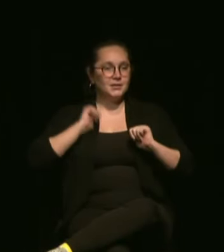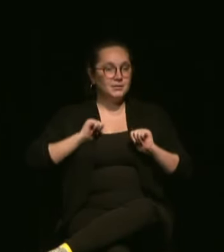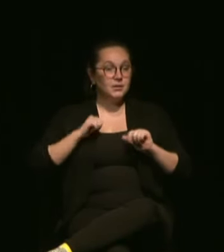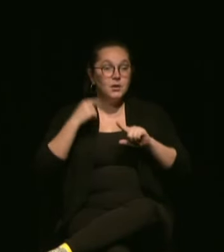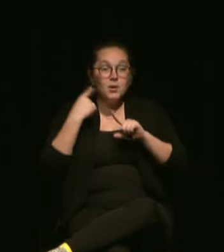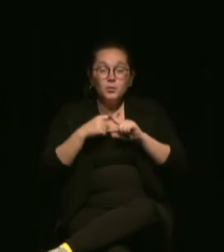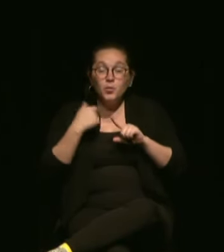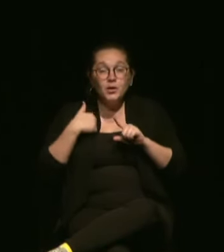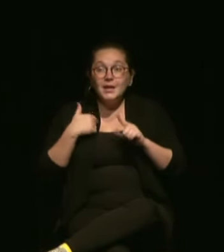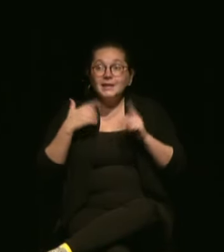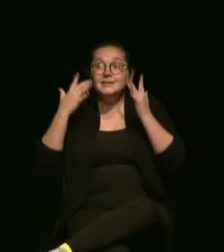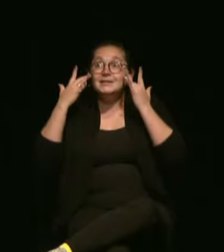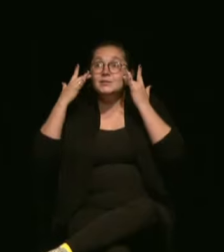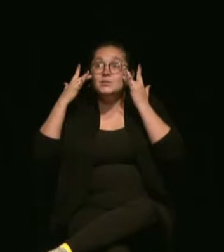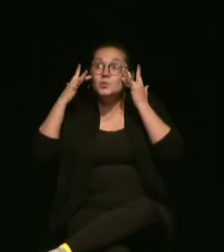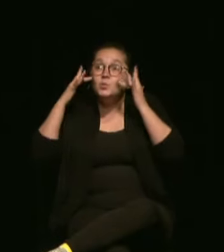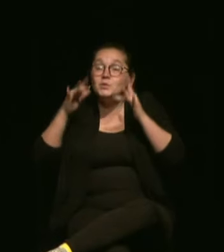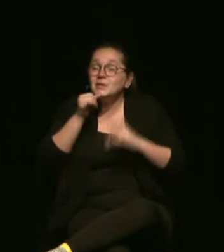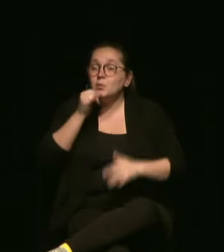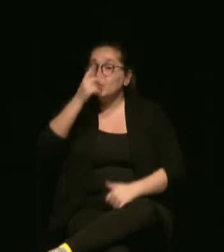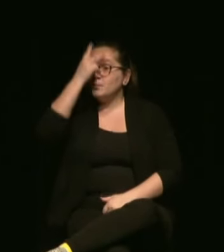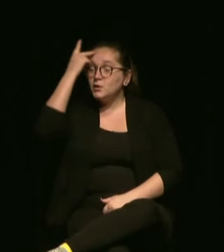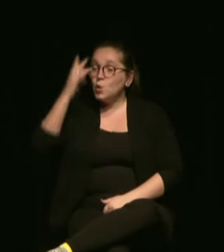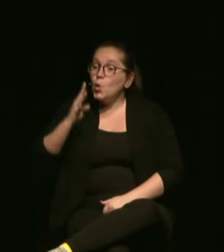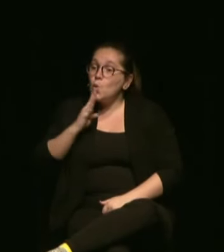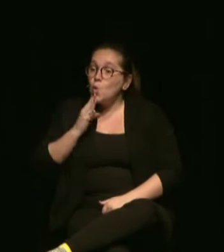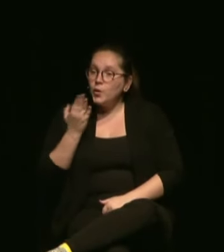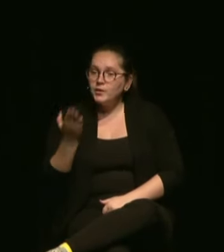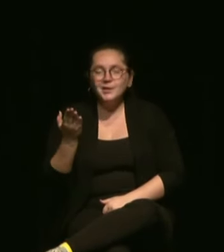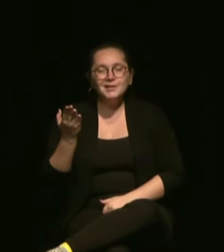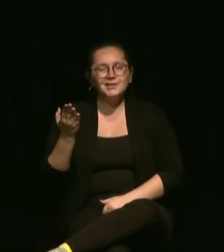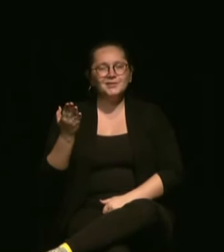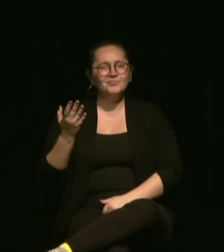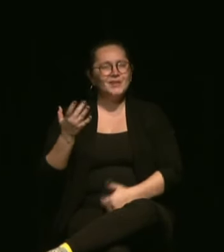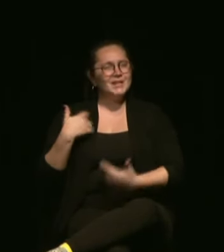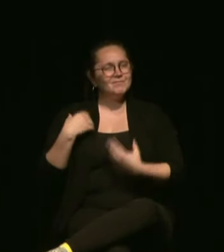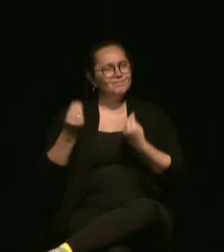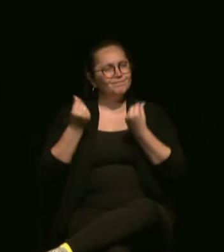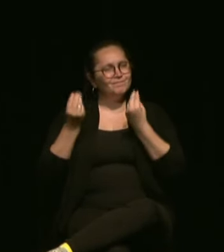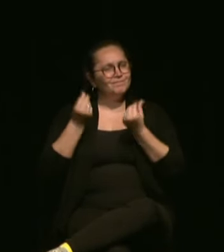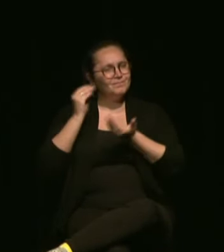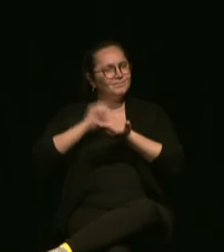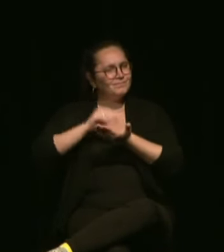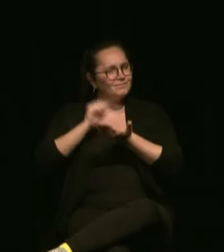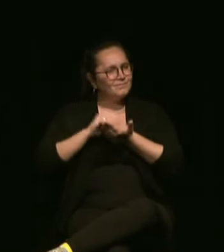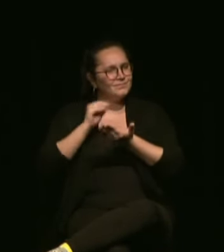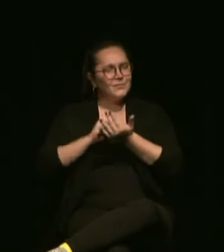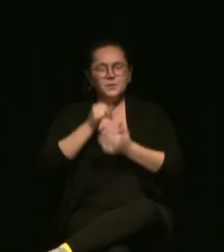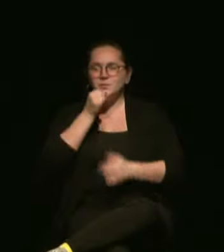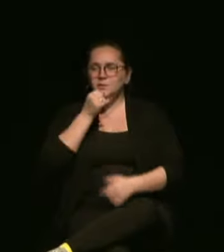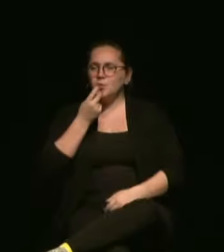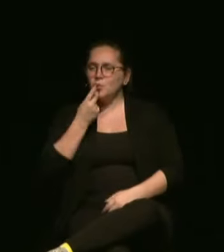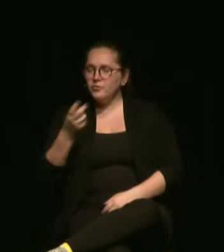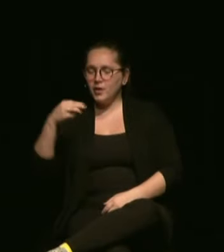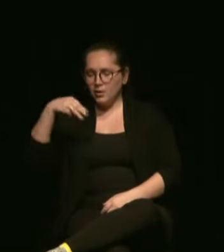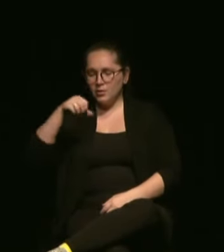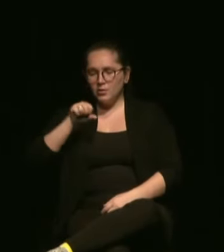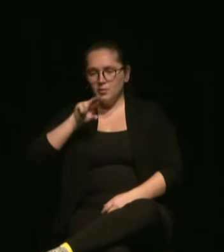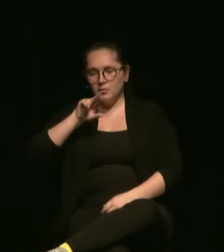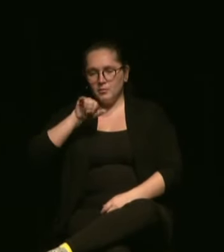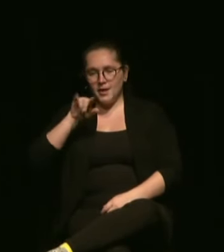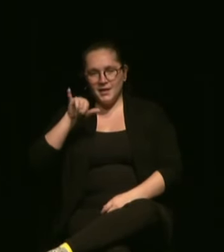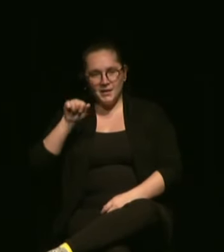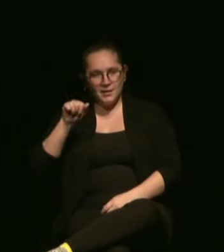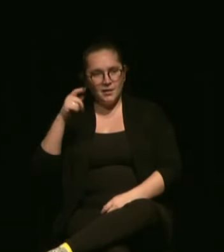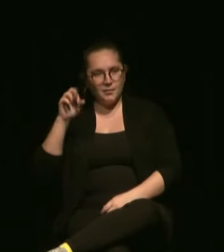lidar com gente conhecida. Não sabia, não gostava, ficava constrangido. Como é que eu digo para Marília Pêra que ficou ruim? Ele